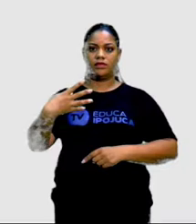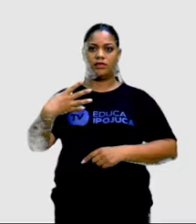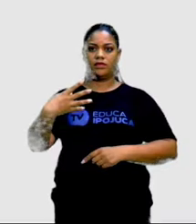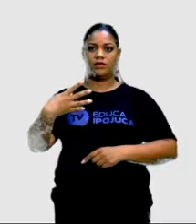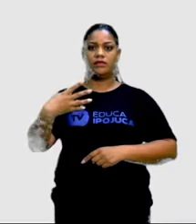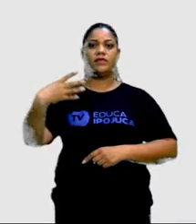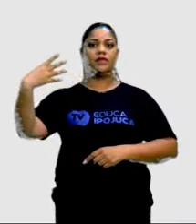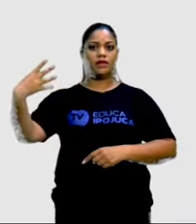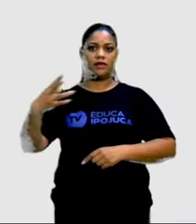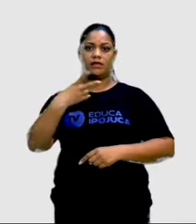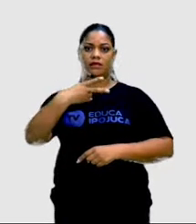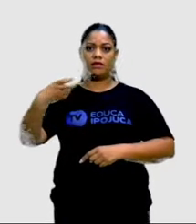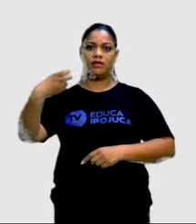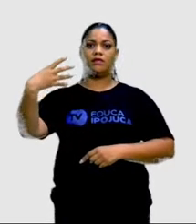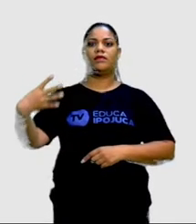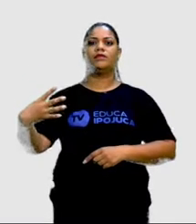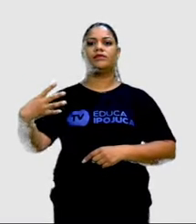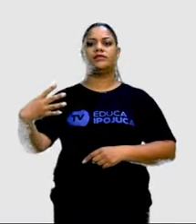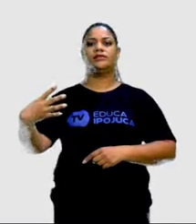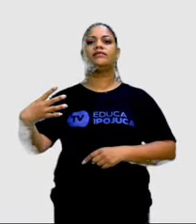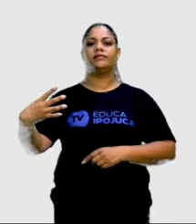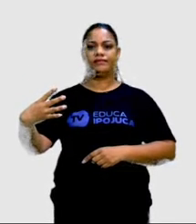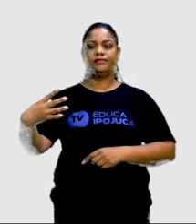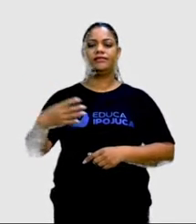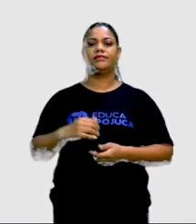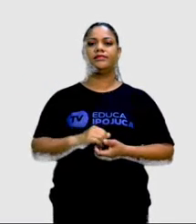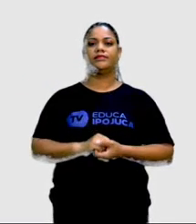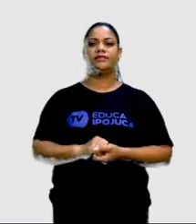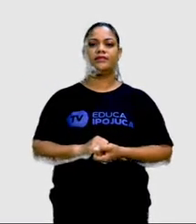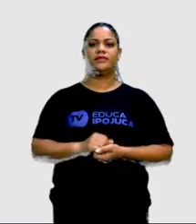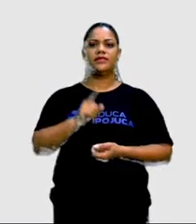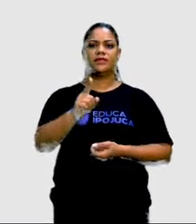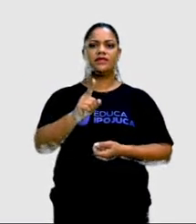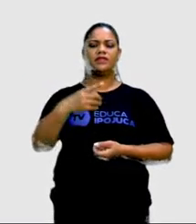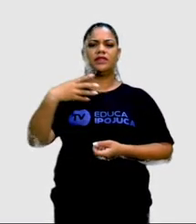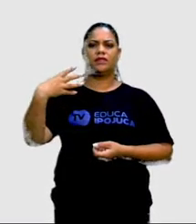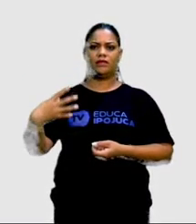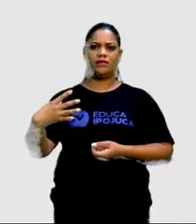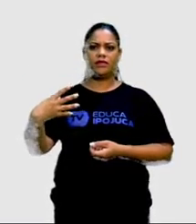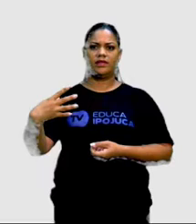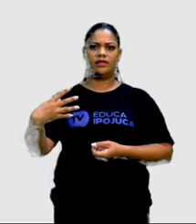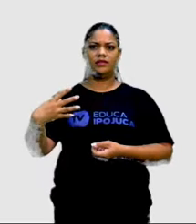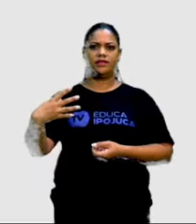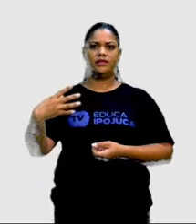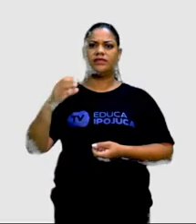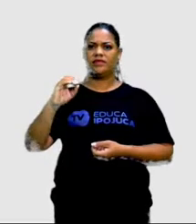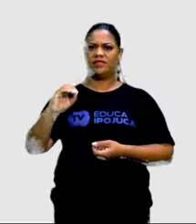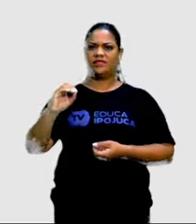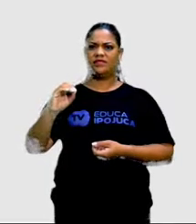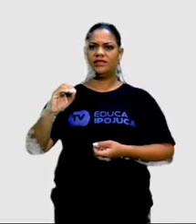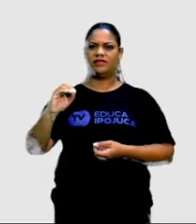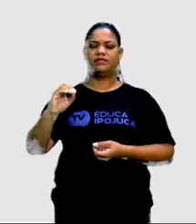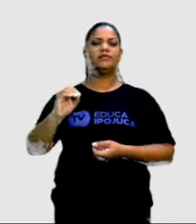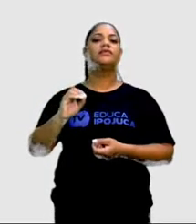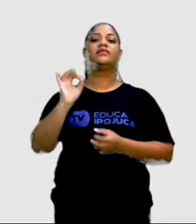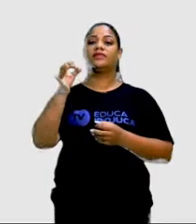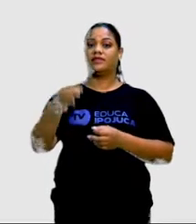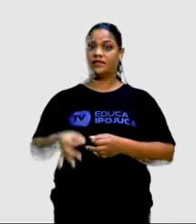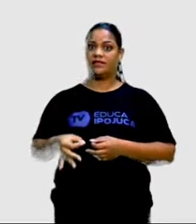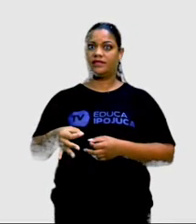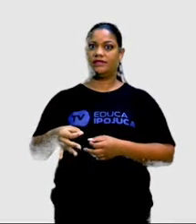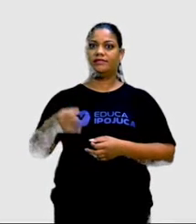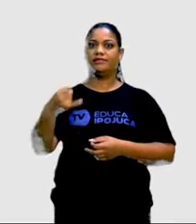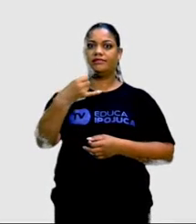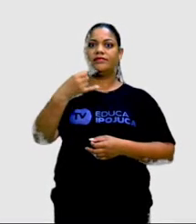uma vez 4 é 4. Aí você colocou ali. Se você tirar 4 de 4, vai sobrar zero? Sim, então está